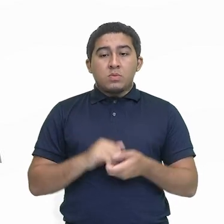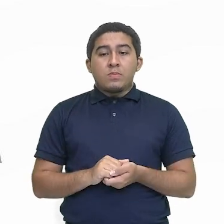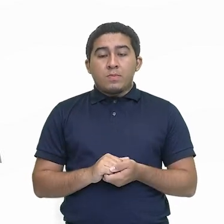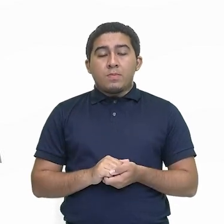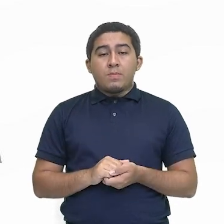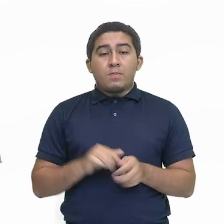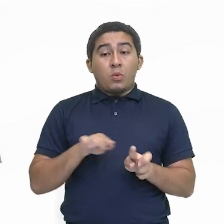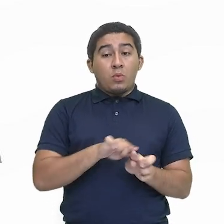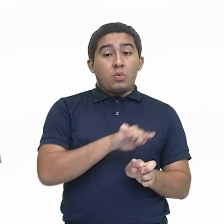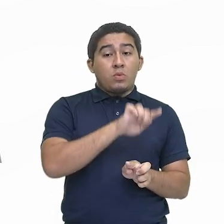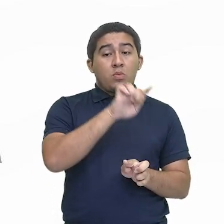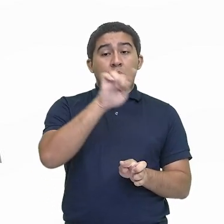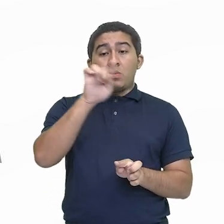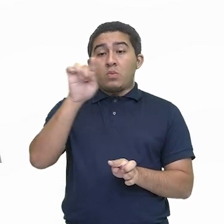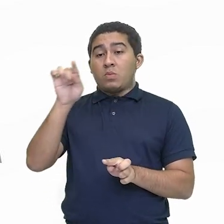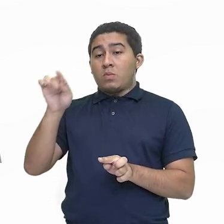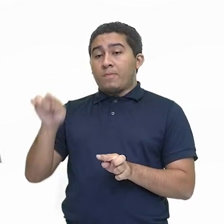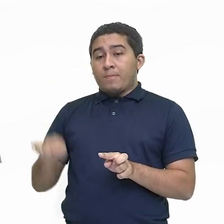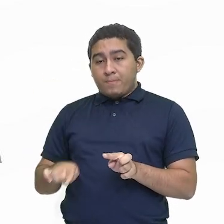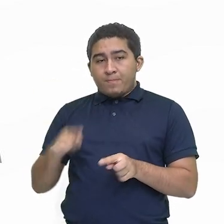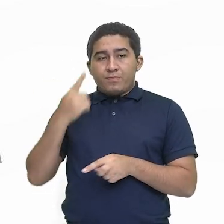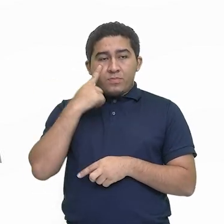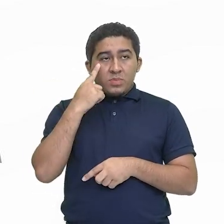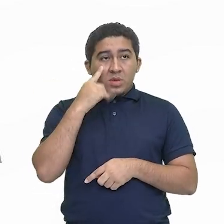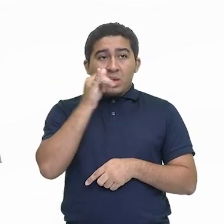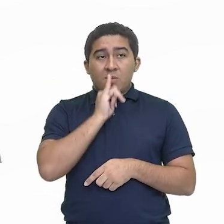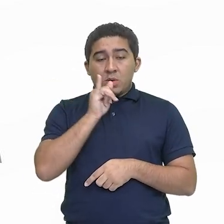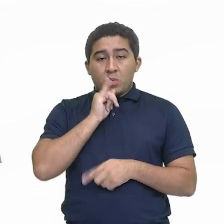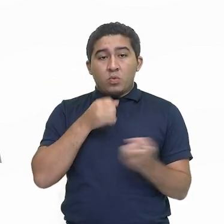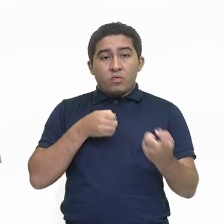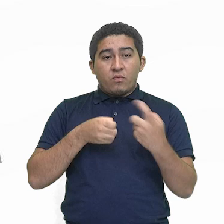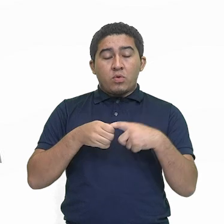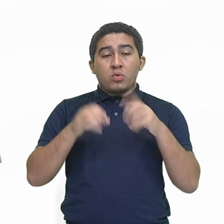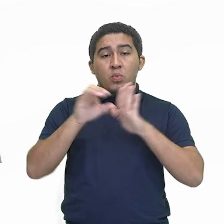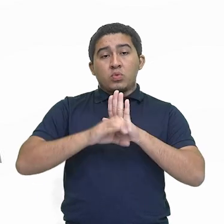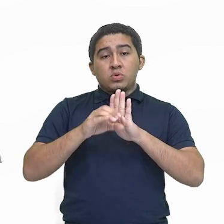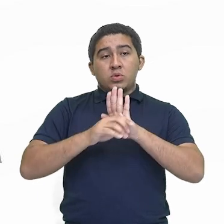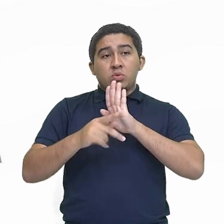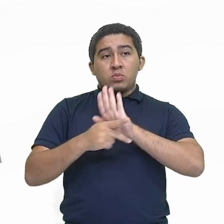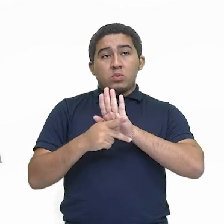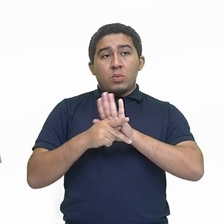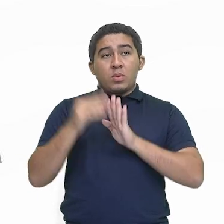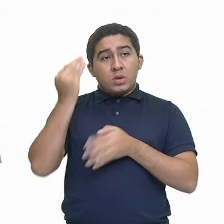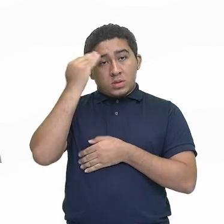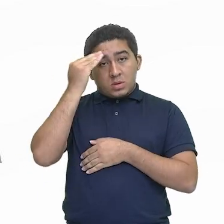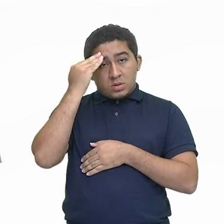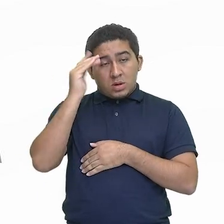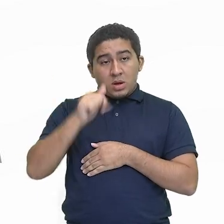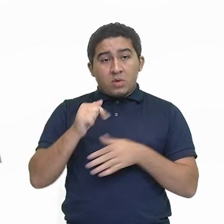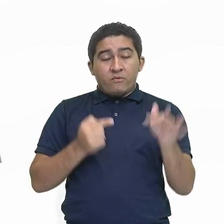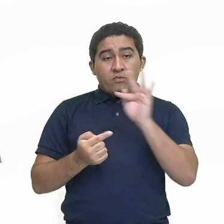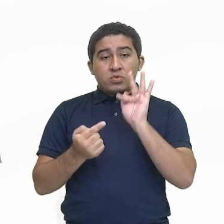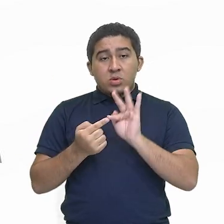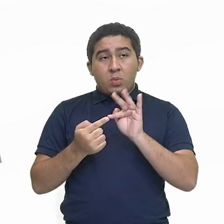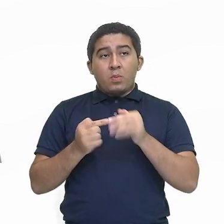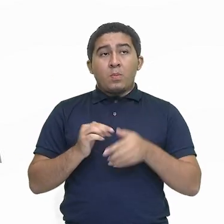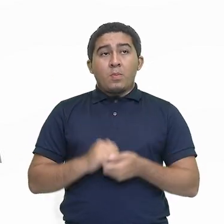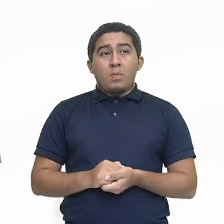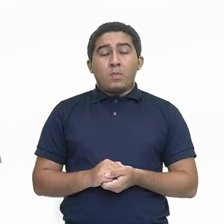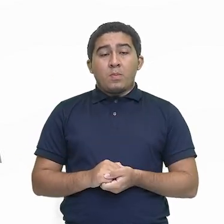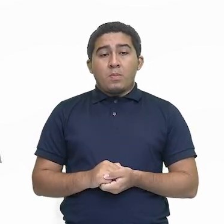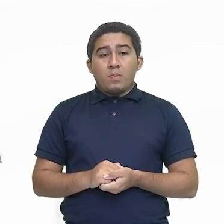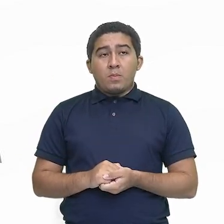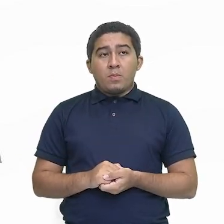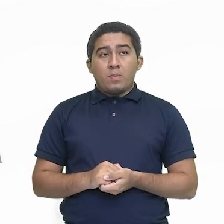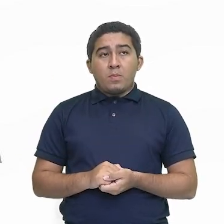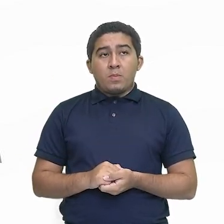baixo? Vamos voltar aqui ao nosso conceito aí de função quadrática, tá bom?